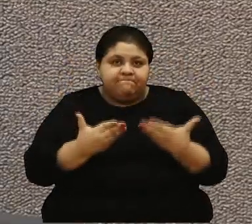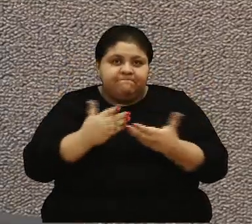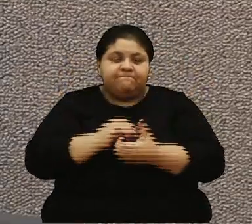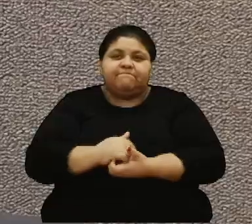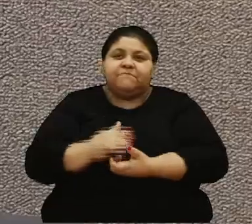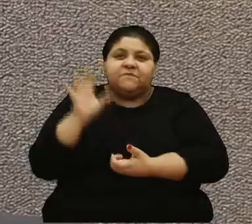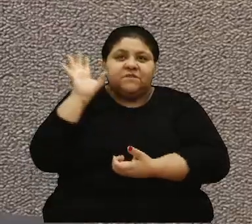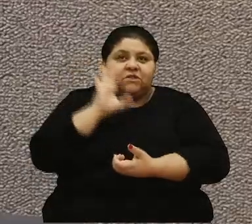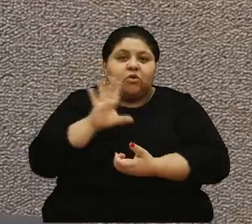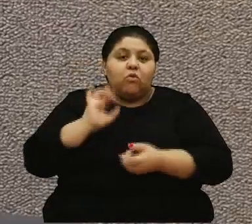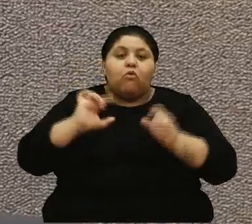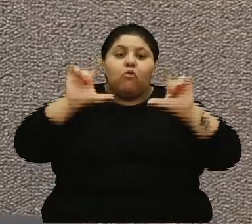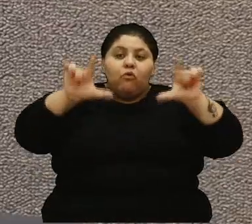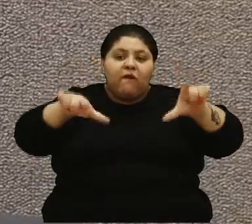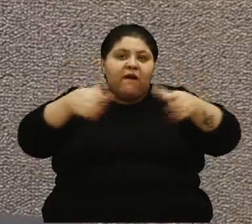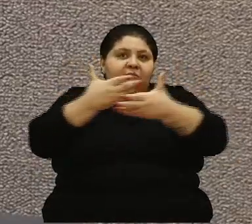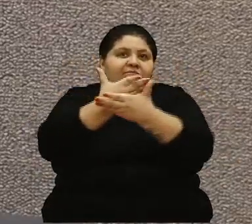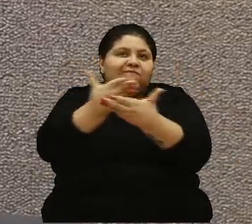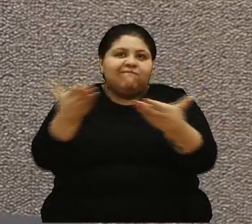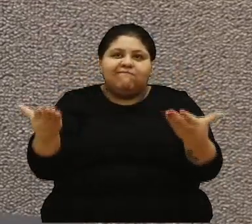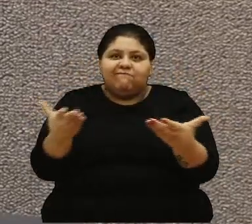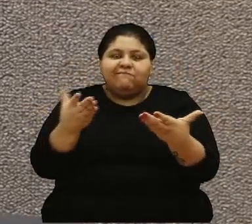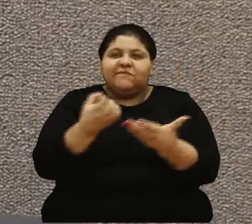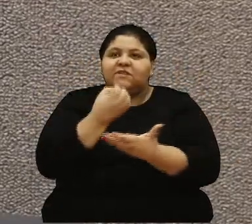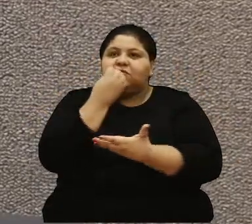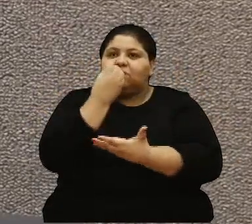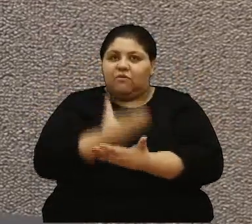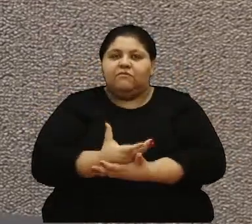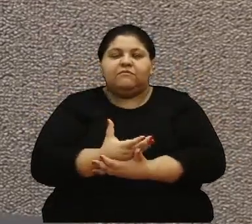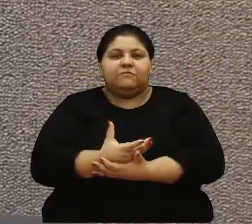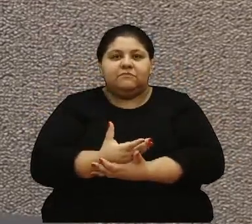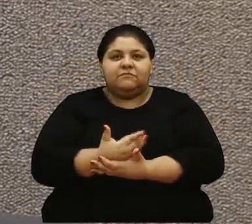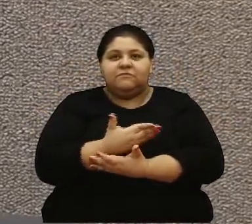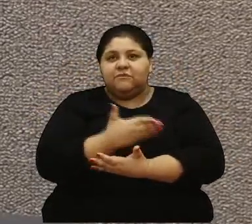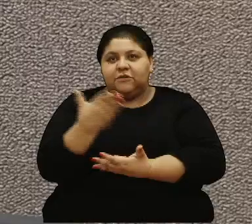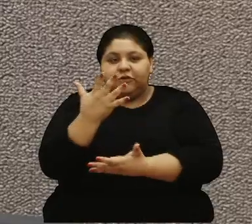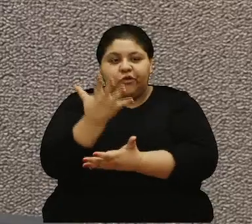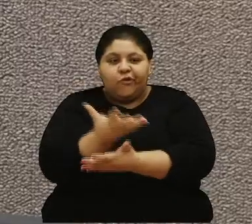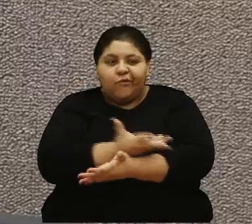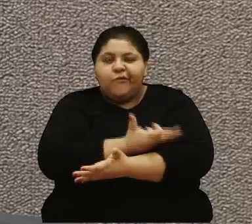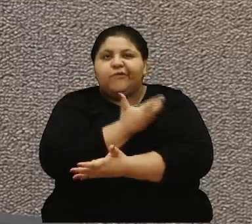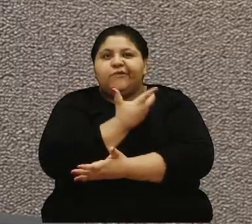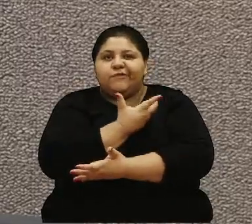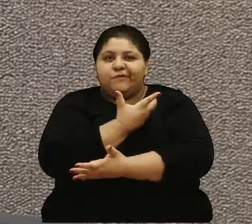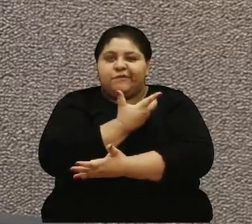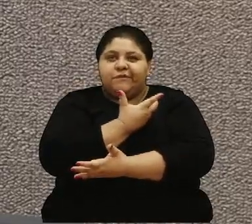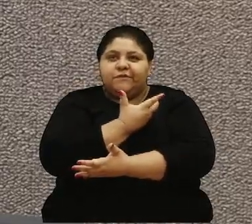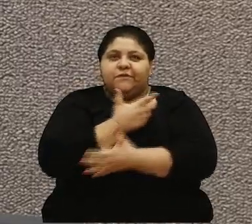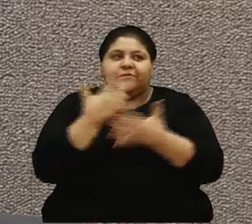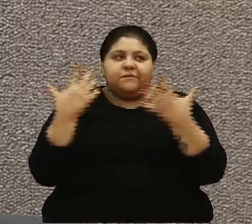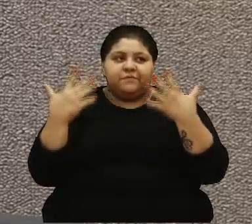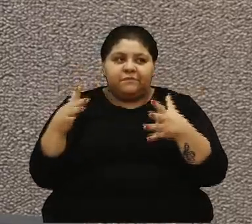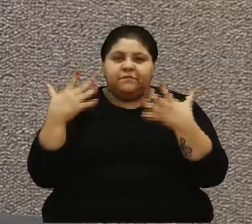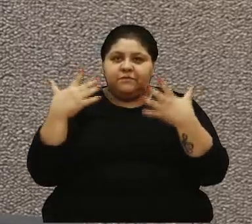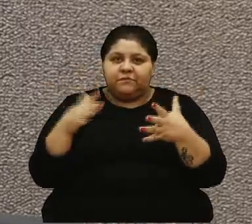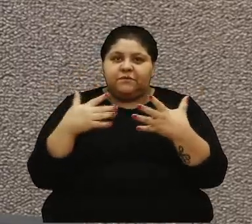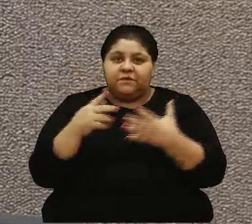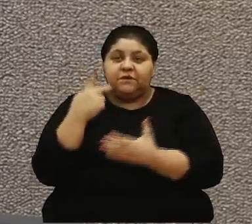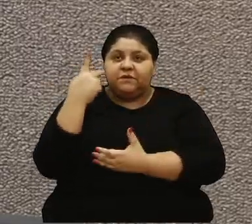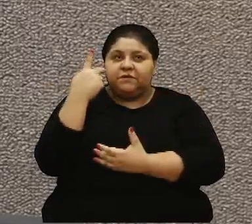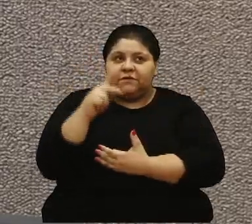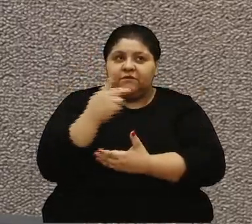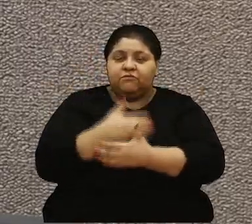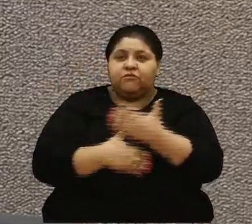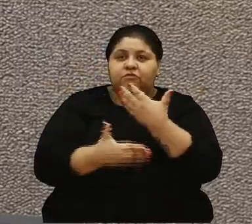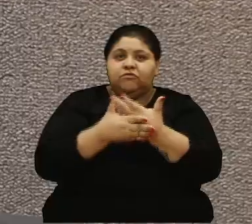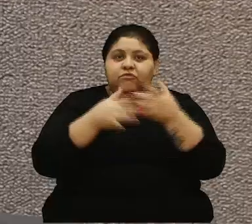muito legal o ambiente, né? O ambiente estava bom, tanto que Vossa Excelência emocionou por várias vezes. Então, parabenizar a senhora e